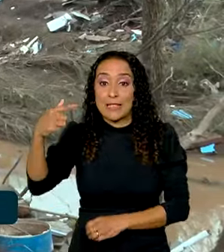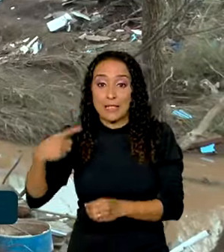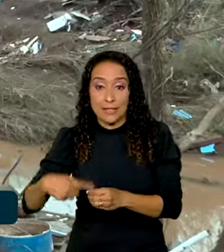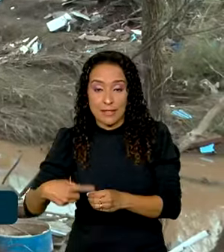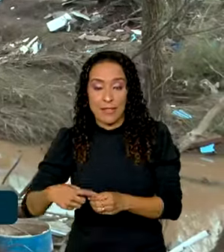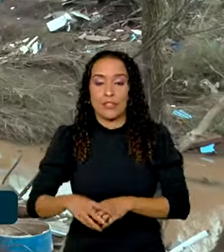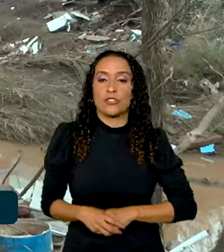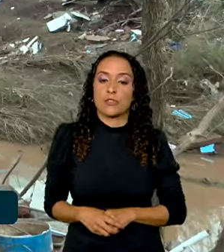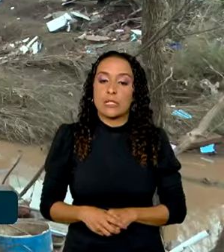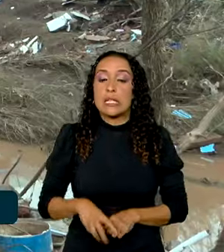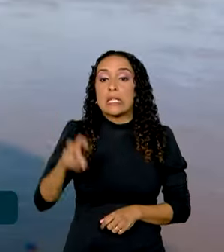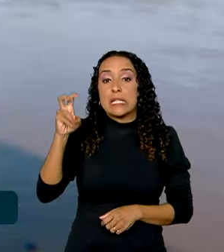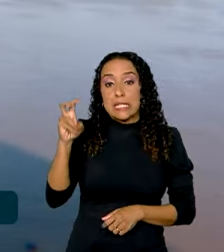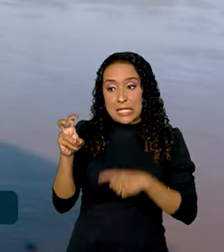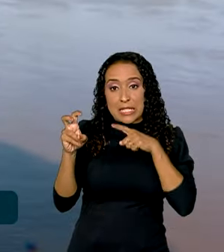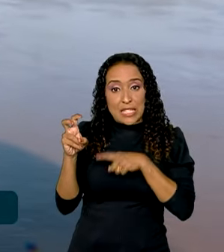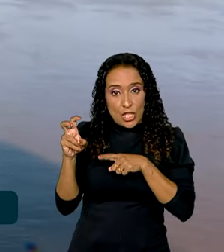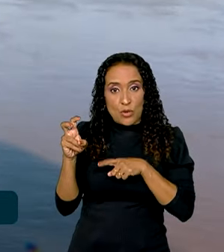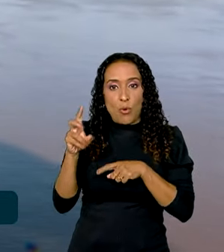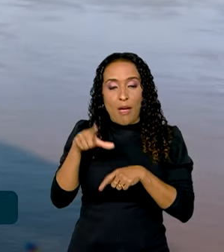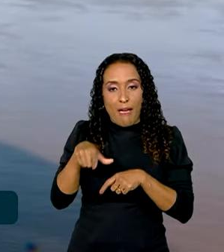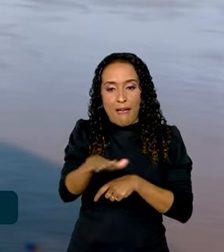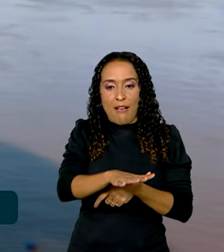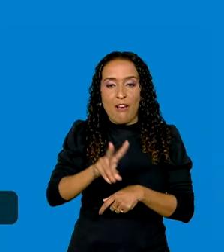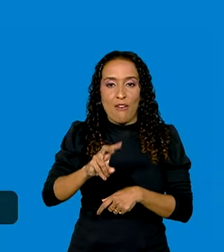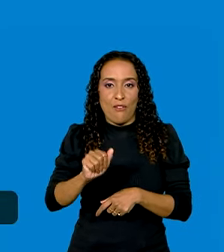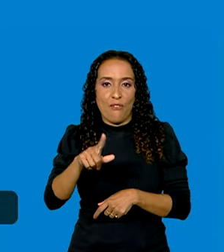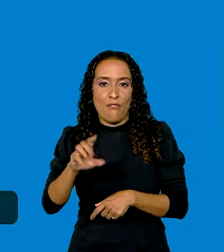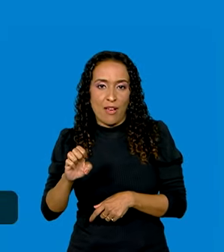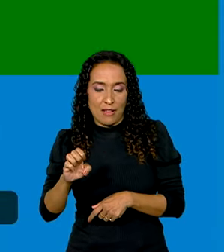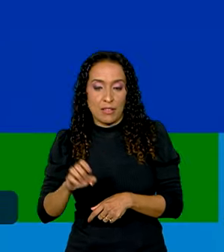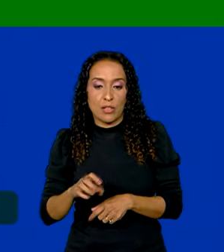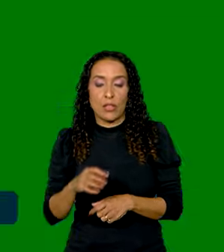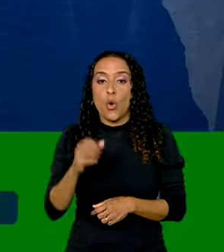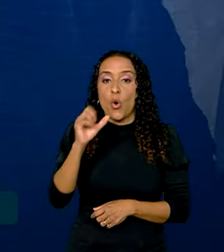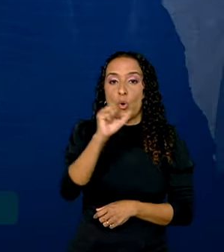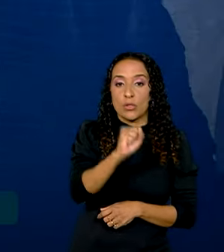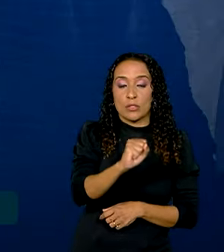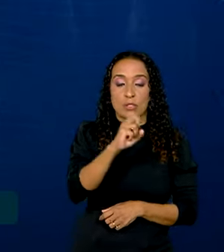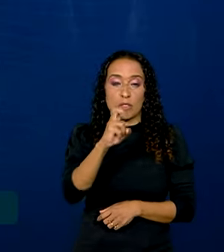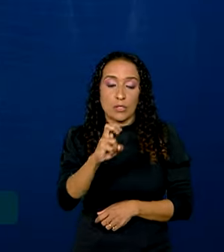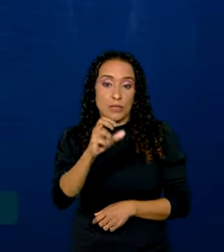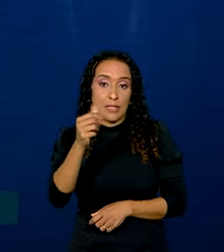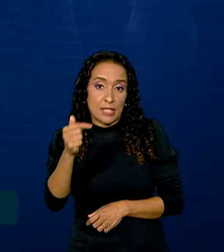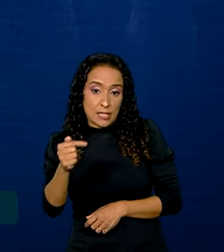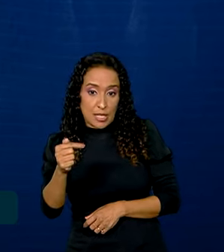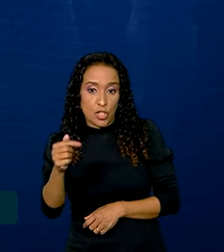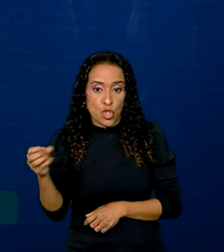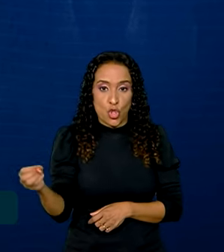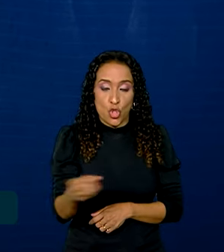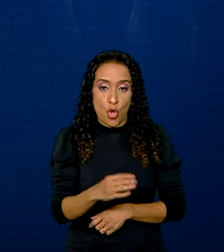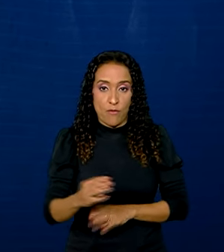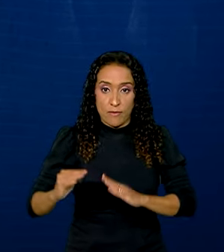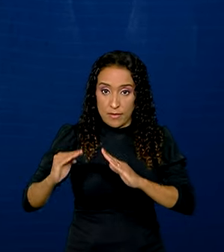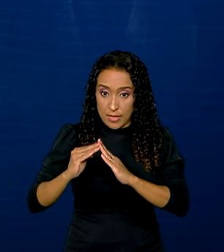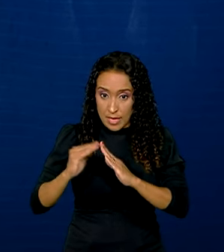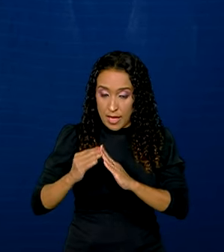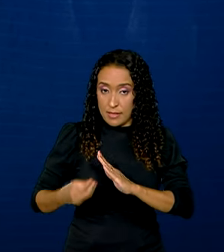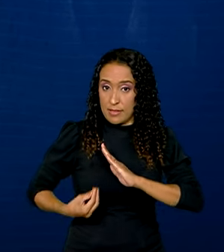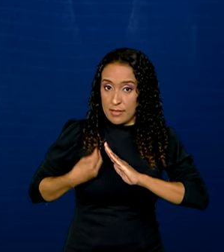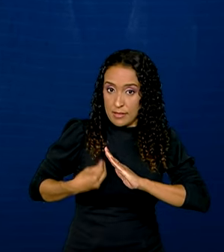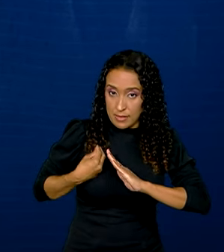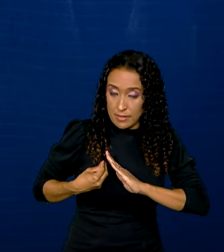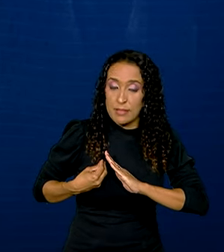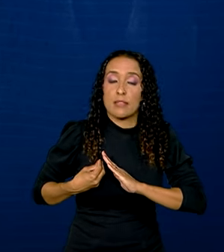cidades, 5 delas no Vale do Taquari. Já as 857 novas moradias do Minha